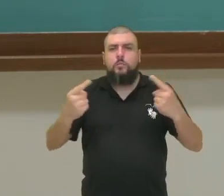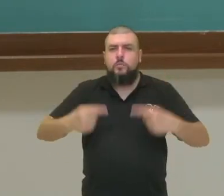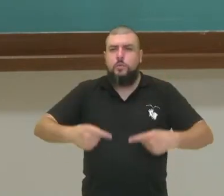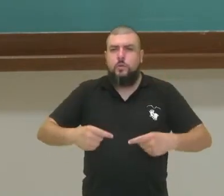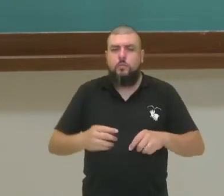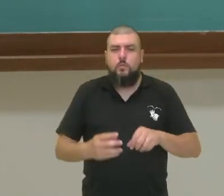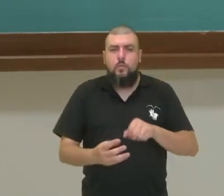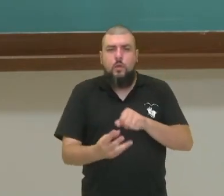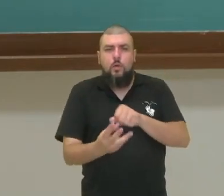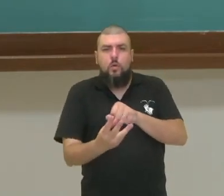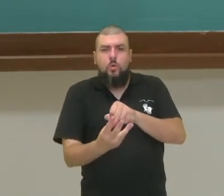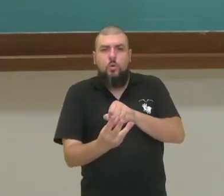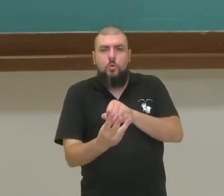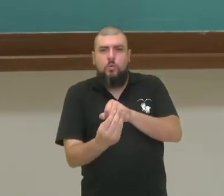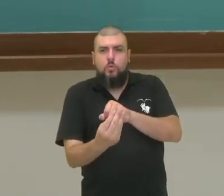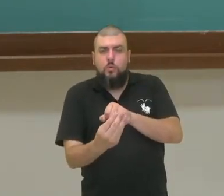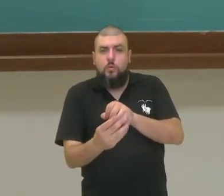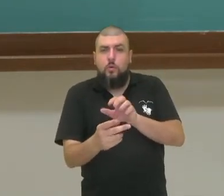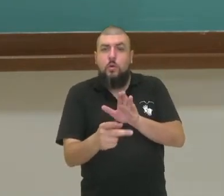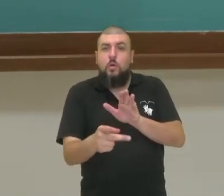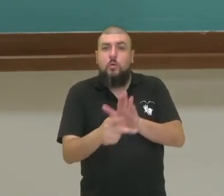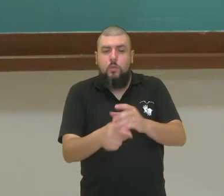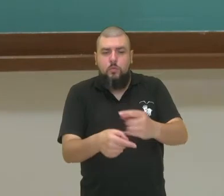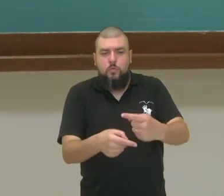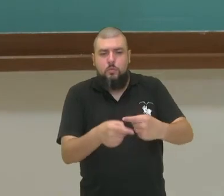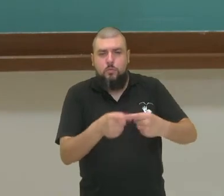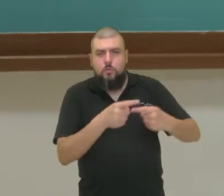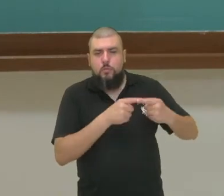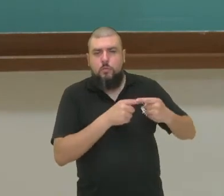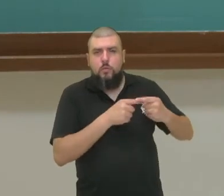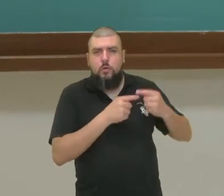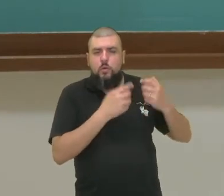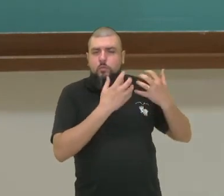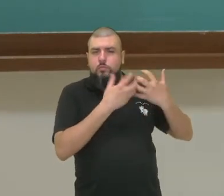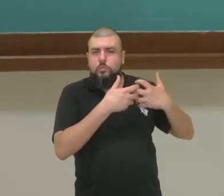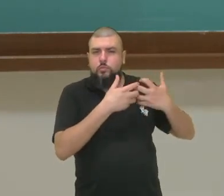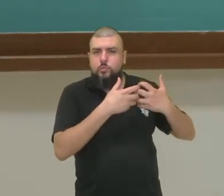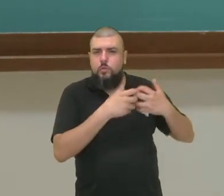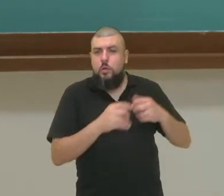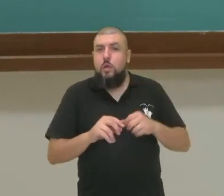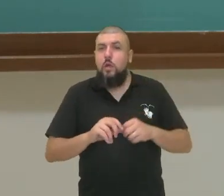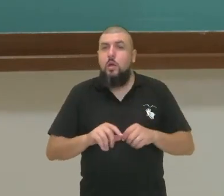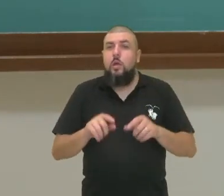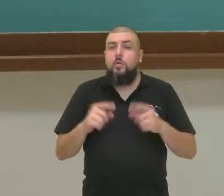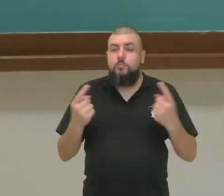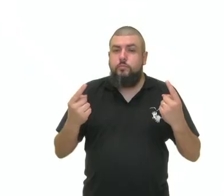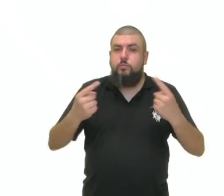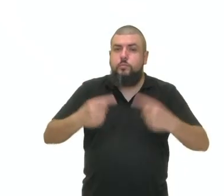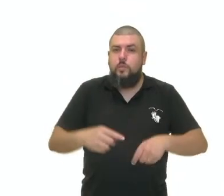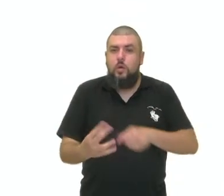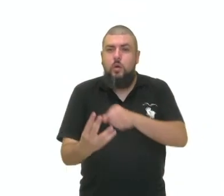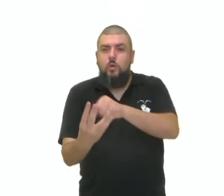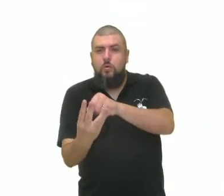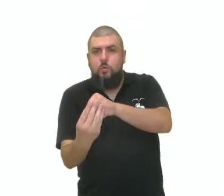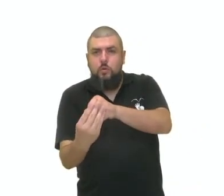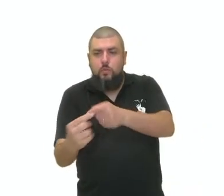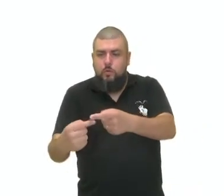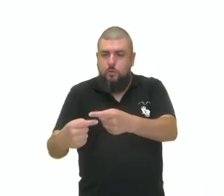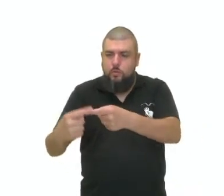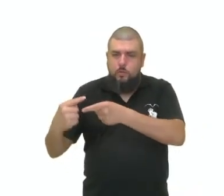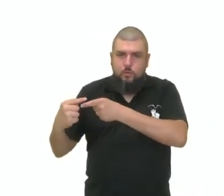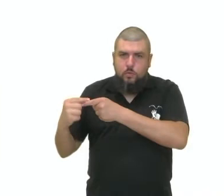razão, das ideias, e o conhecimento que parte da realidade. Se vocês observarem, lá no centro